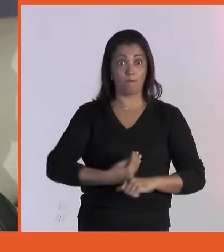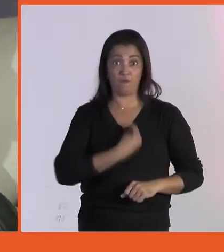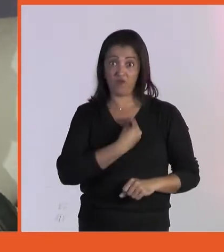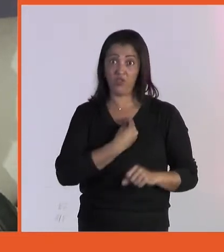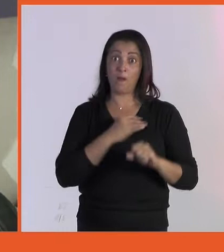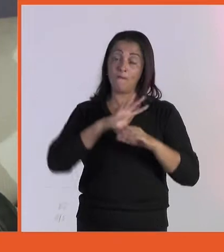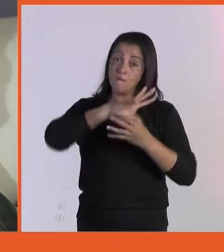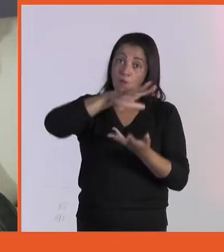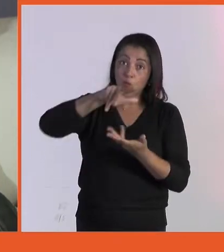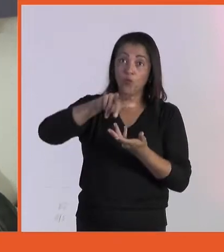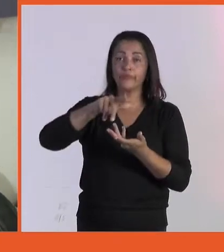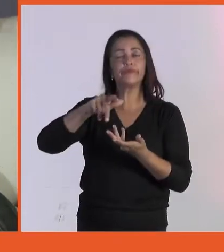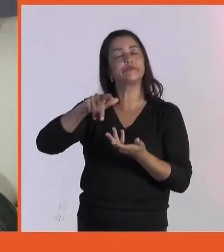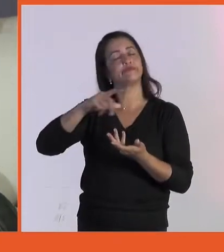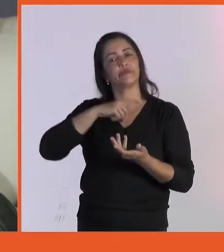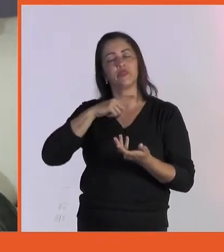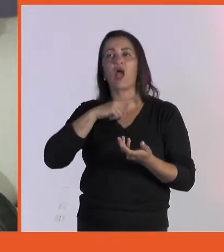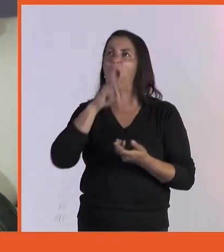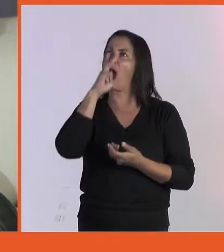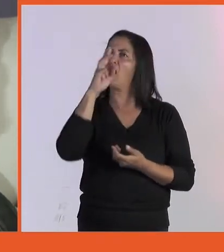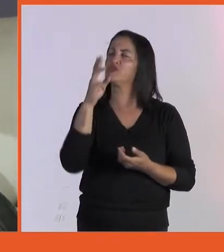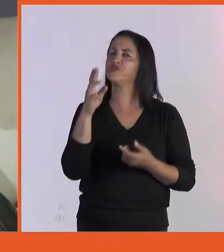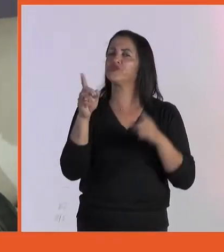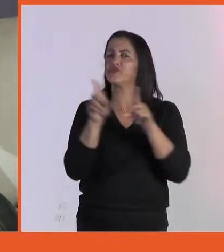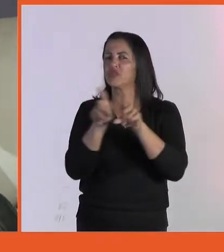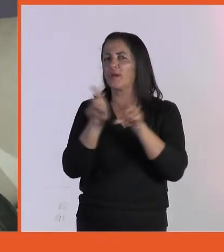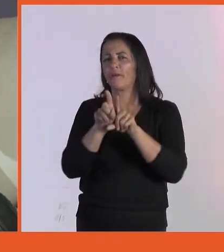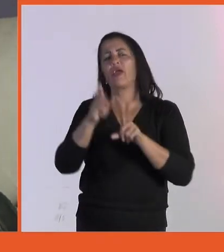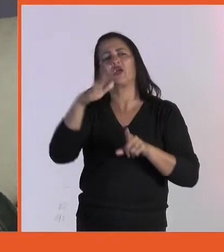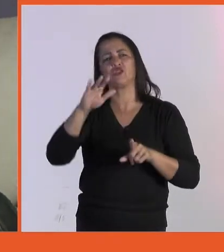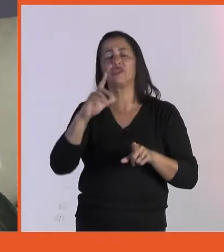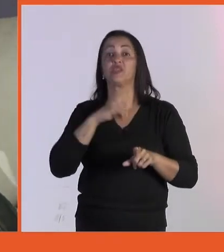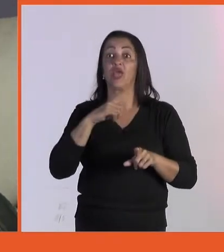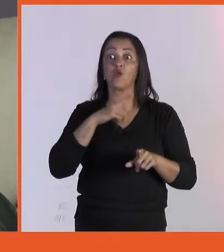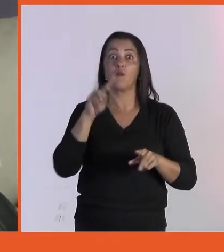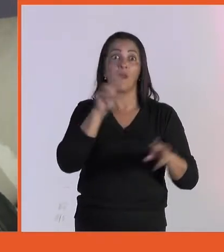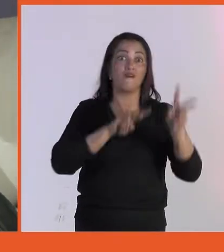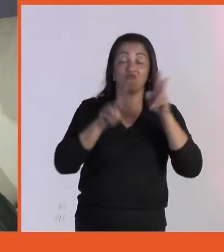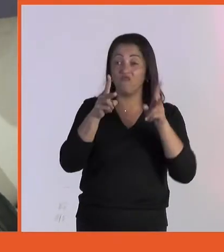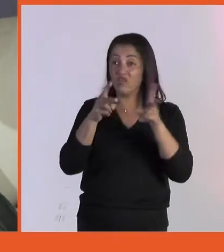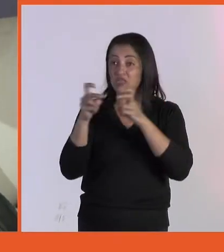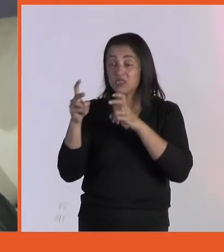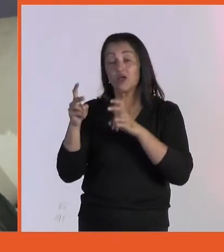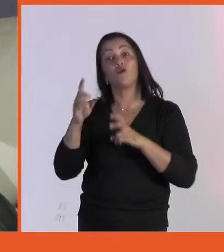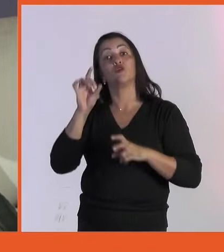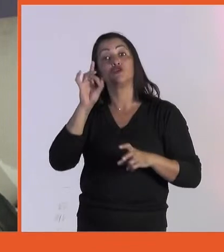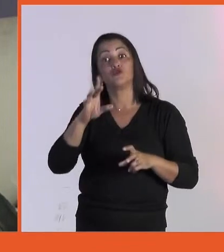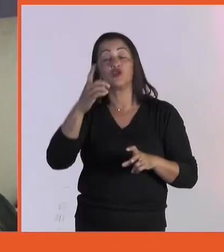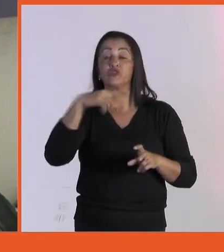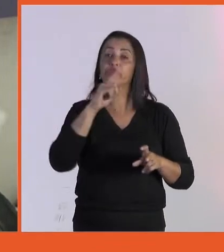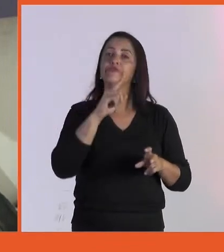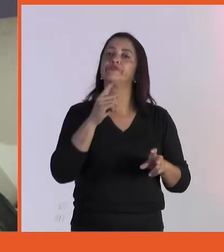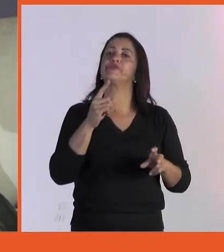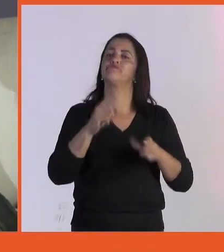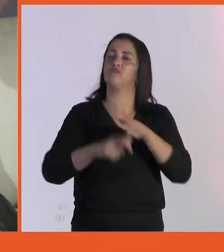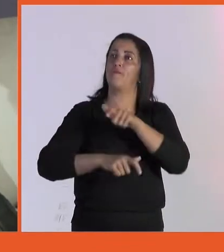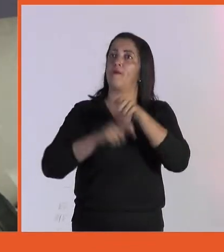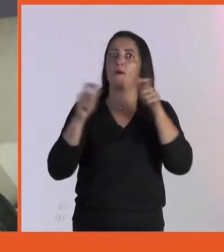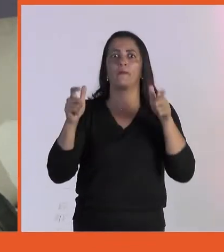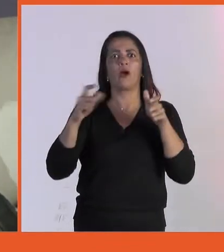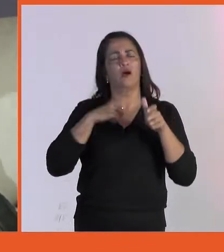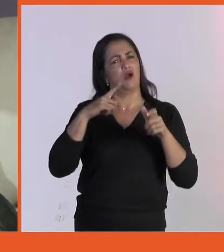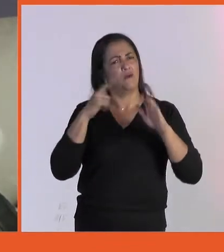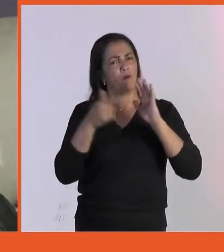ficando limitado. E eu acho que também, a gente tem uma visão também que, pô, só a gente enorme tem uma comunidade, só a GK vai